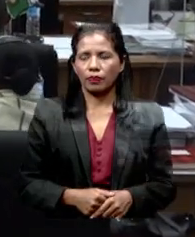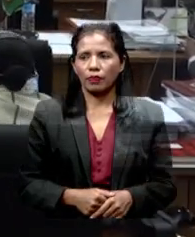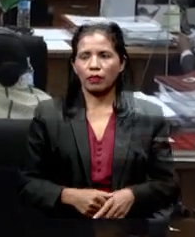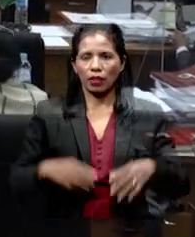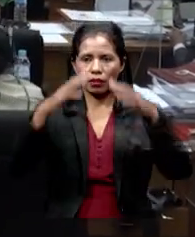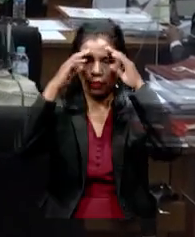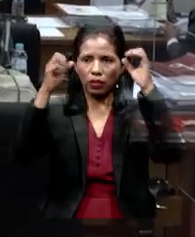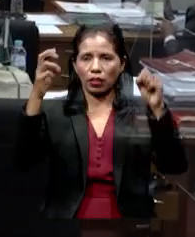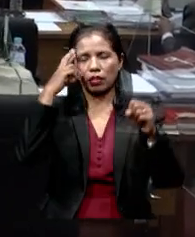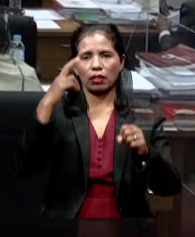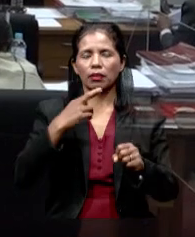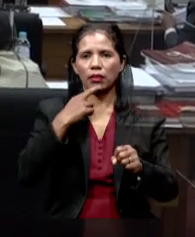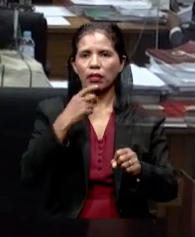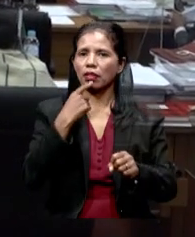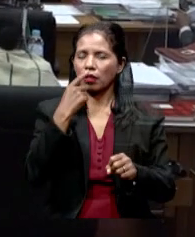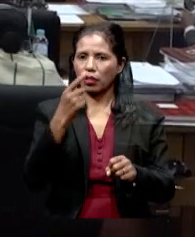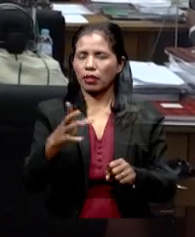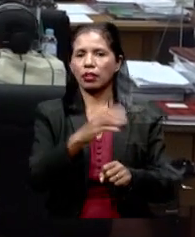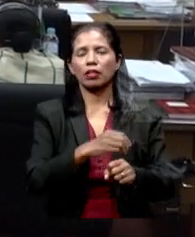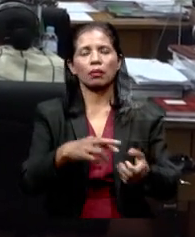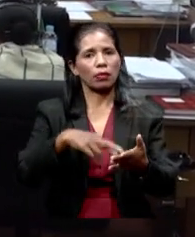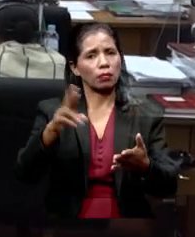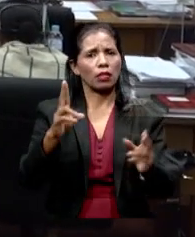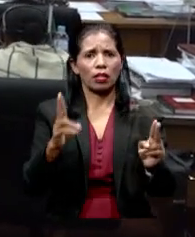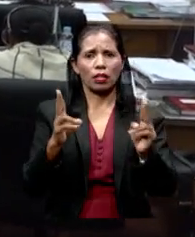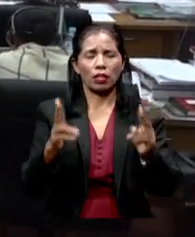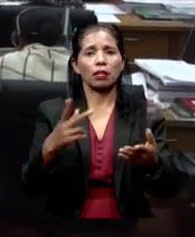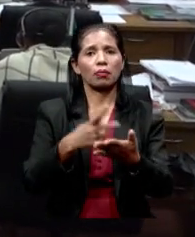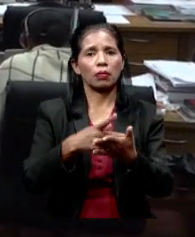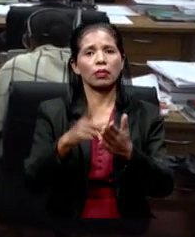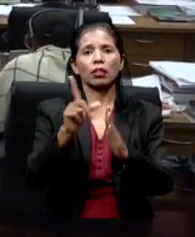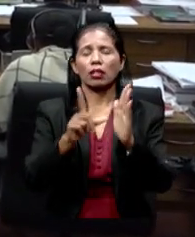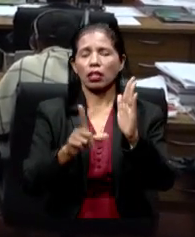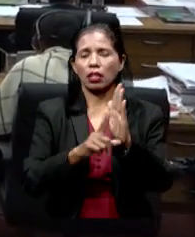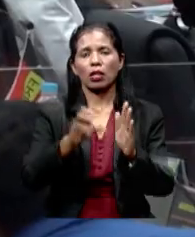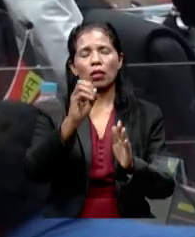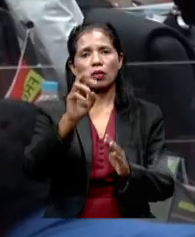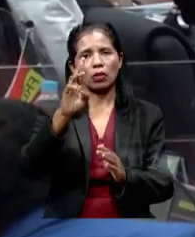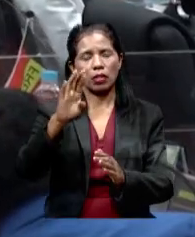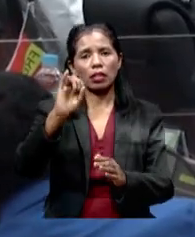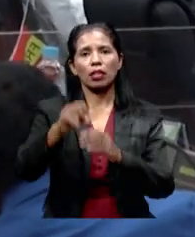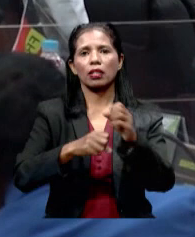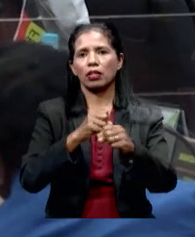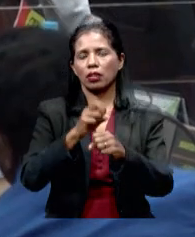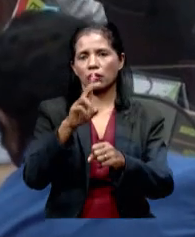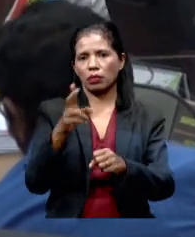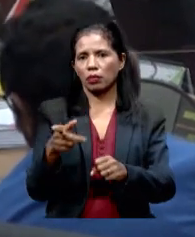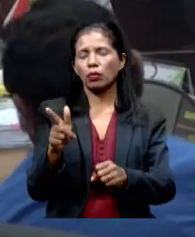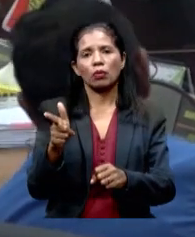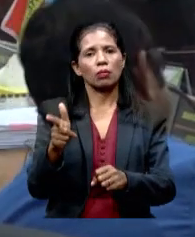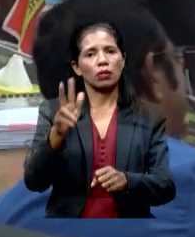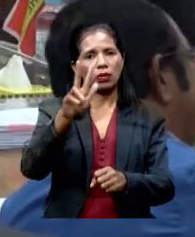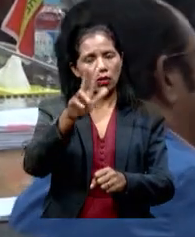Presidente da República, José Ramos Horta Teten, se promulga a lei proposta de orçamento ratificativo Tinarinrua Rua Nulo Resentolo,